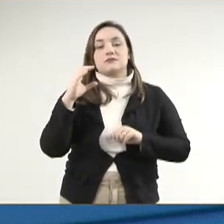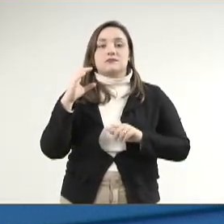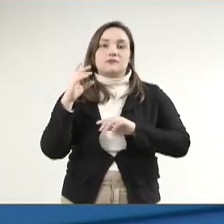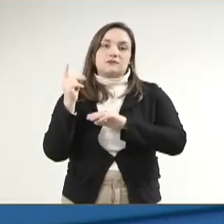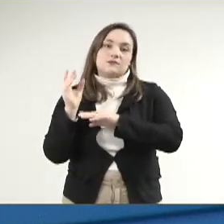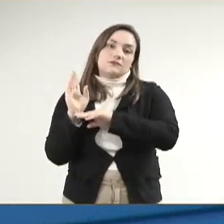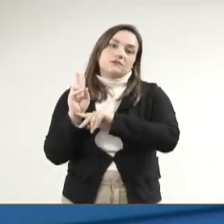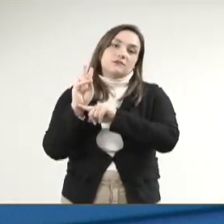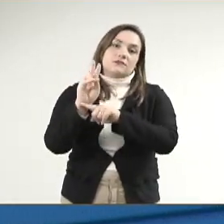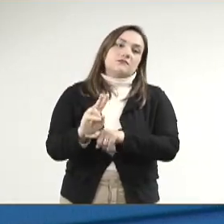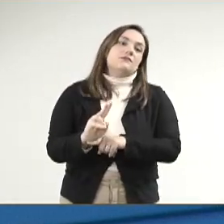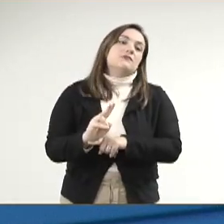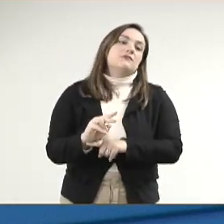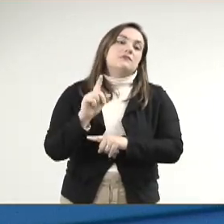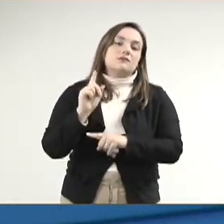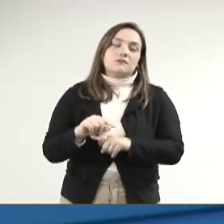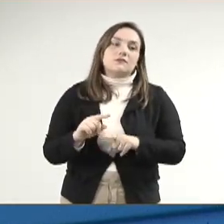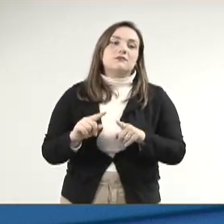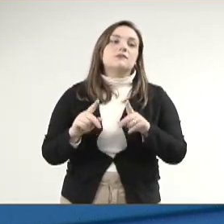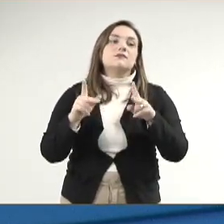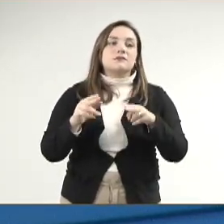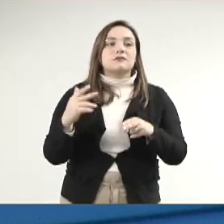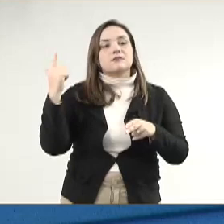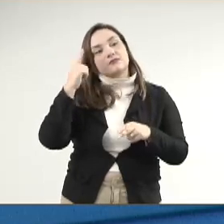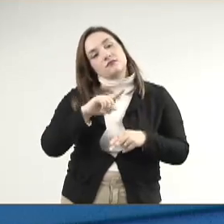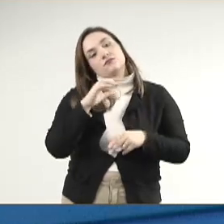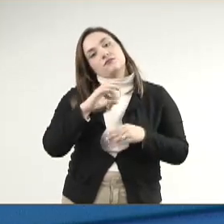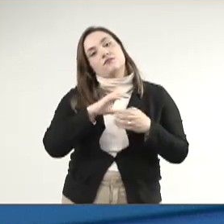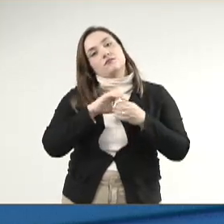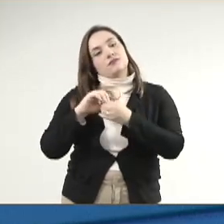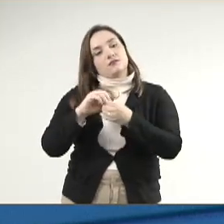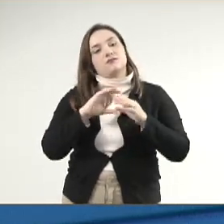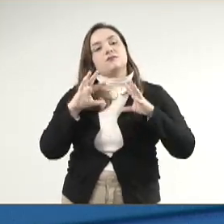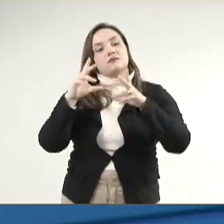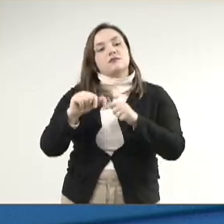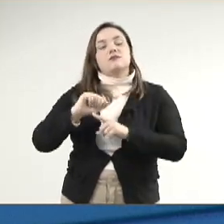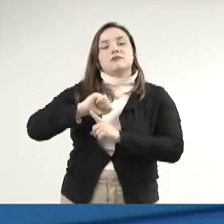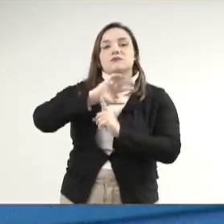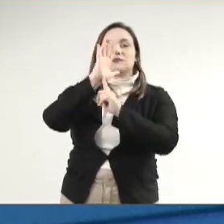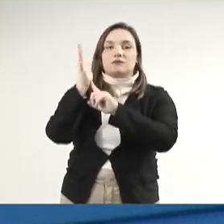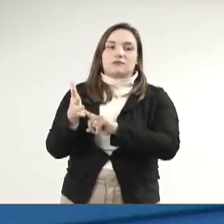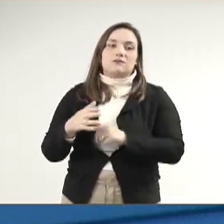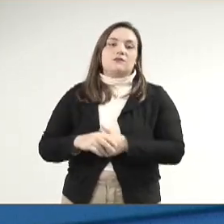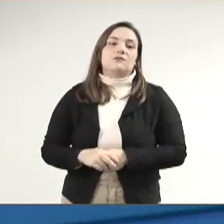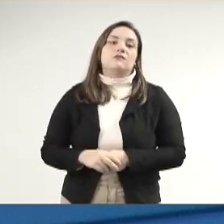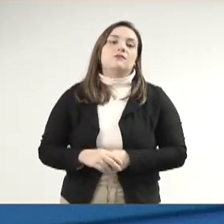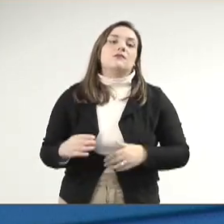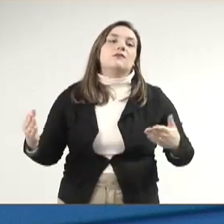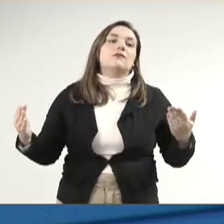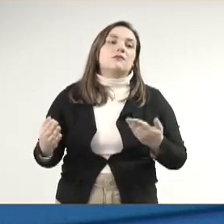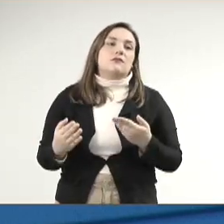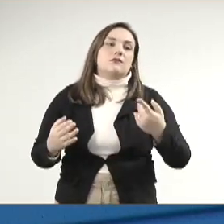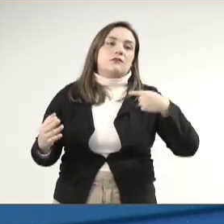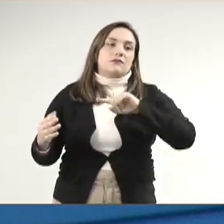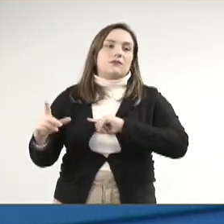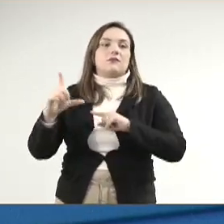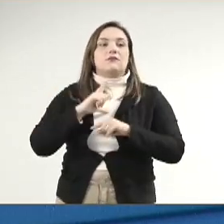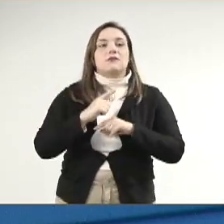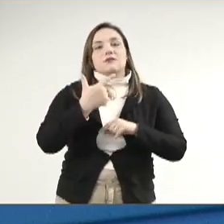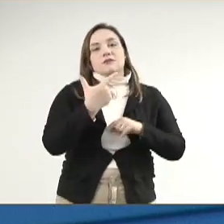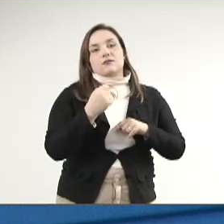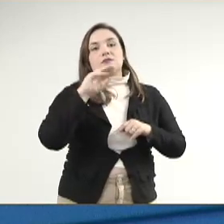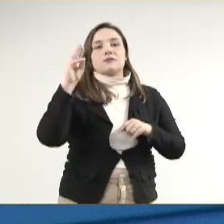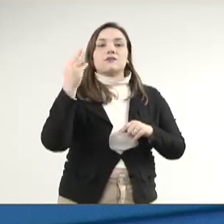operações anteriores como forma de viabilizar o cooperativismo em todos os seus ramos. Hoje somos 20 milhões